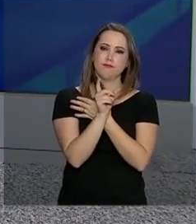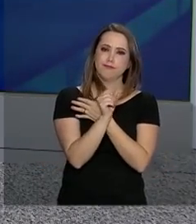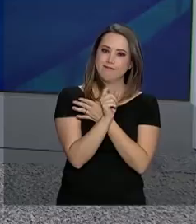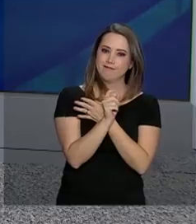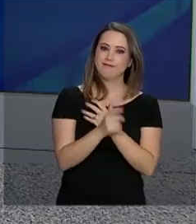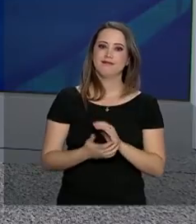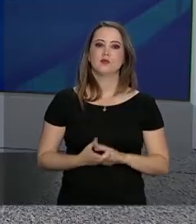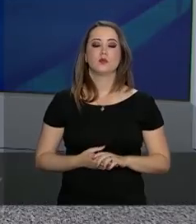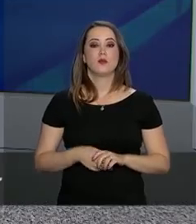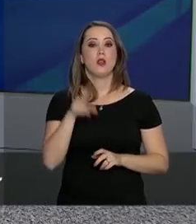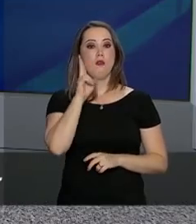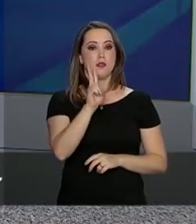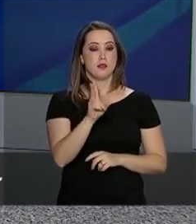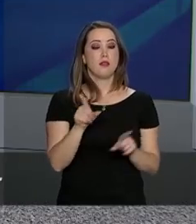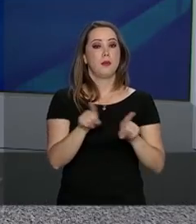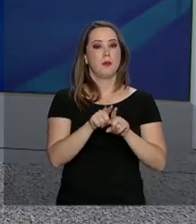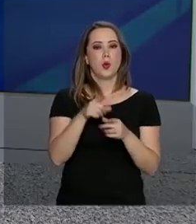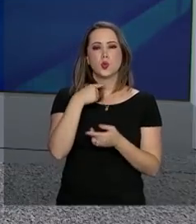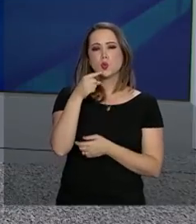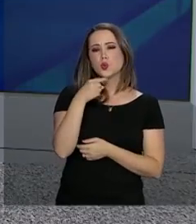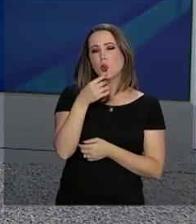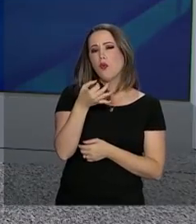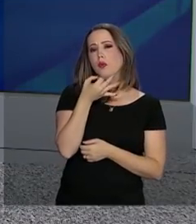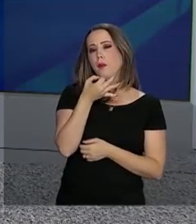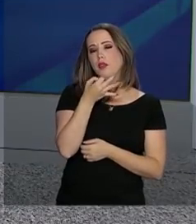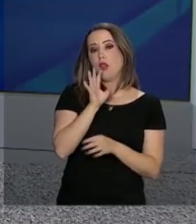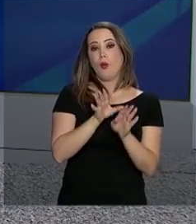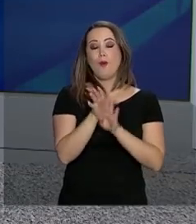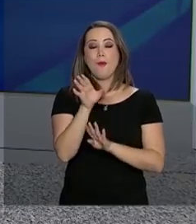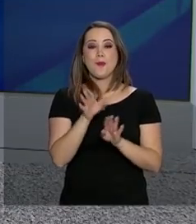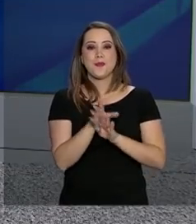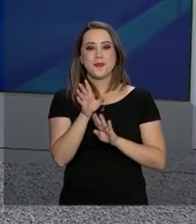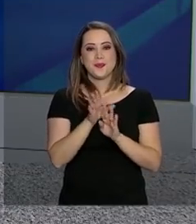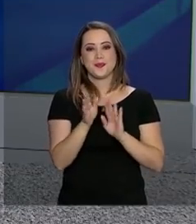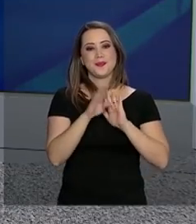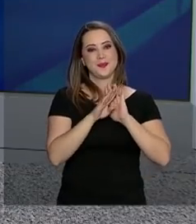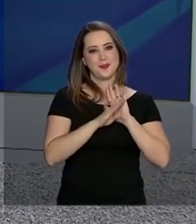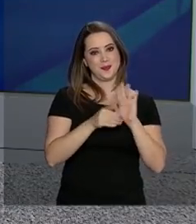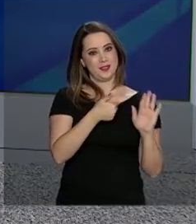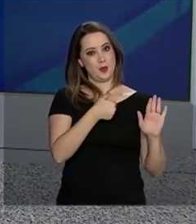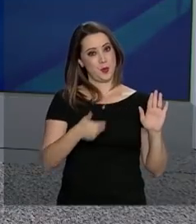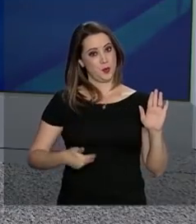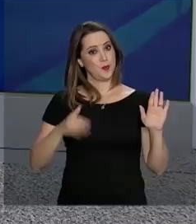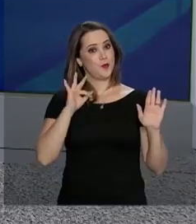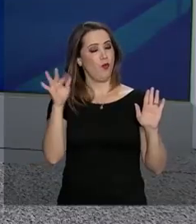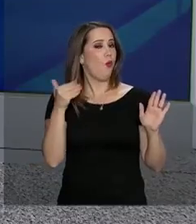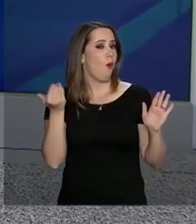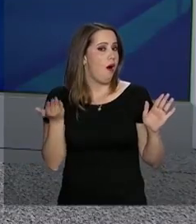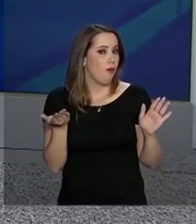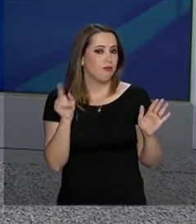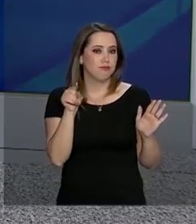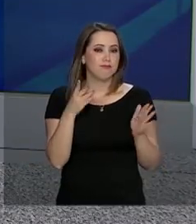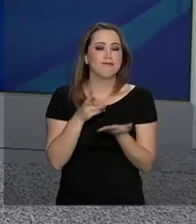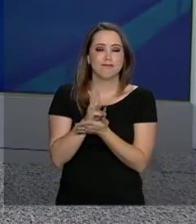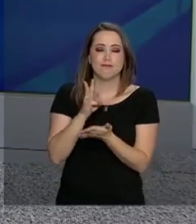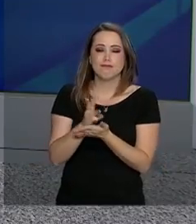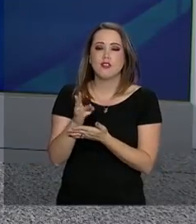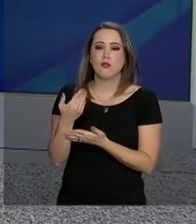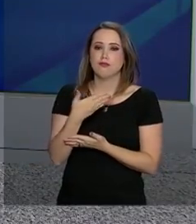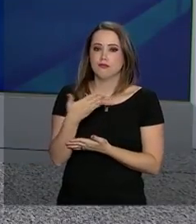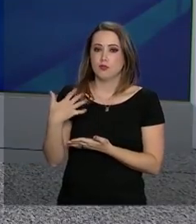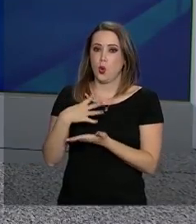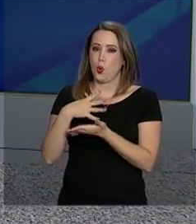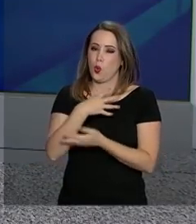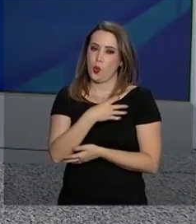perfil no Twitter. Você pode ainda mandar sugestões de reportagens e dúvidas sobre programas e ações do governo federal para o nosso WhatsApp.